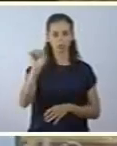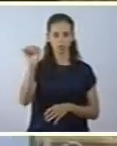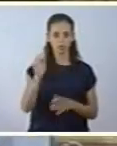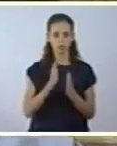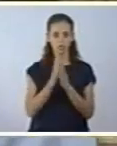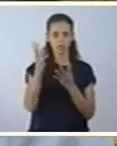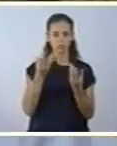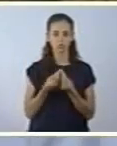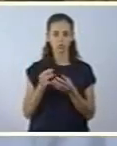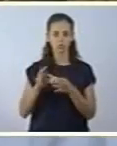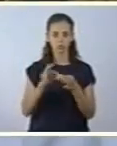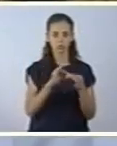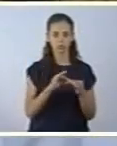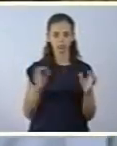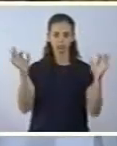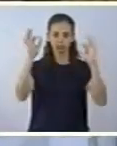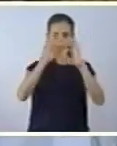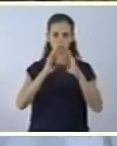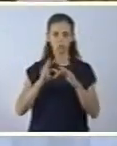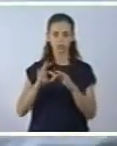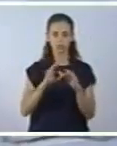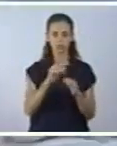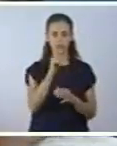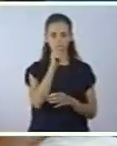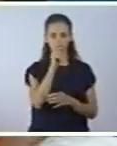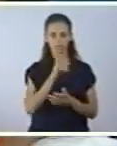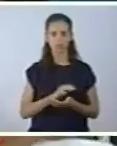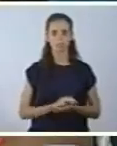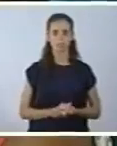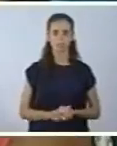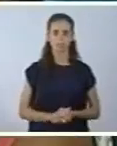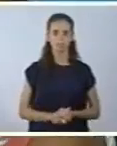que é Deus convosco, na unidade do Espírito Santo.